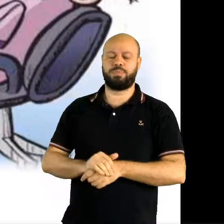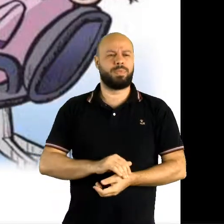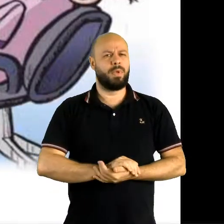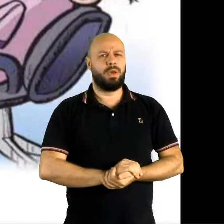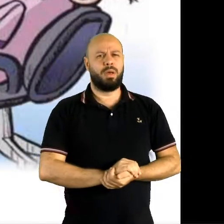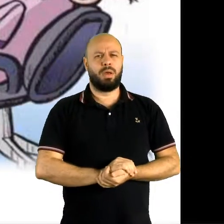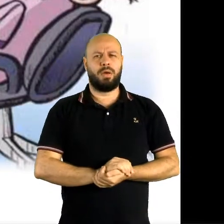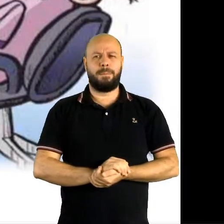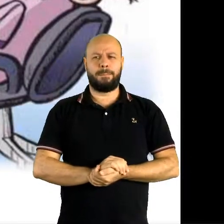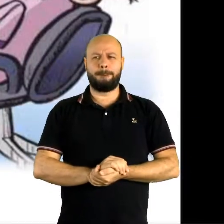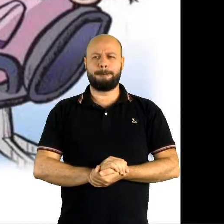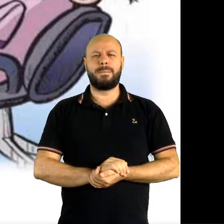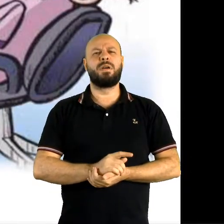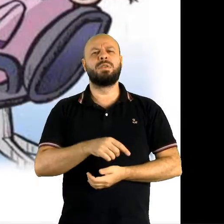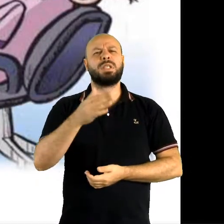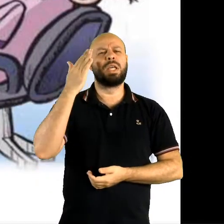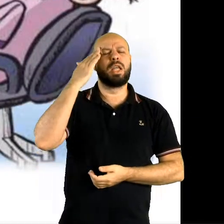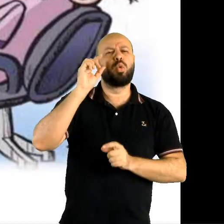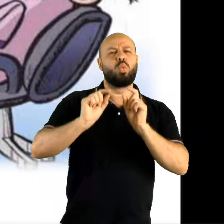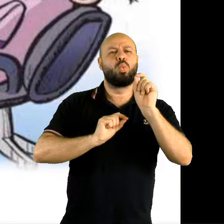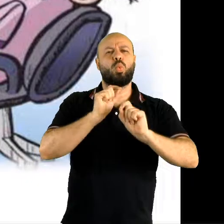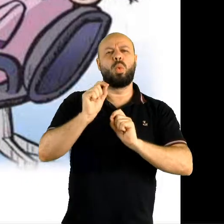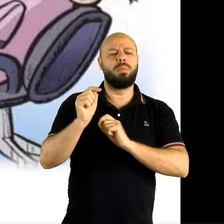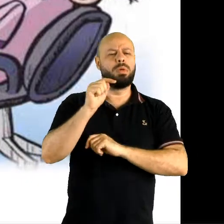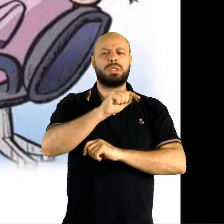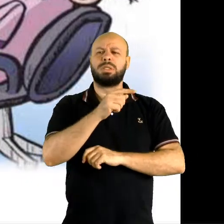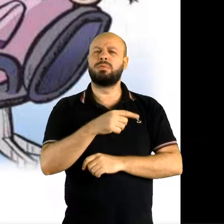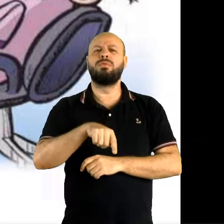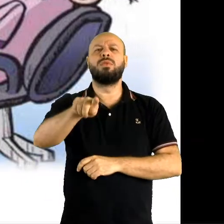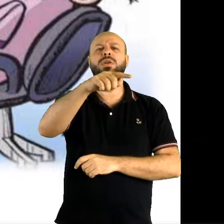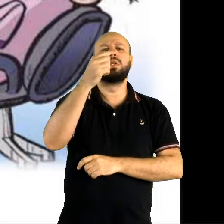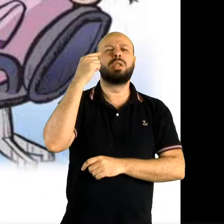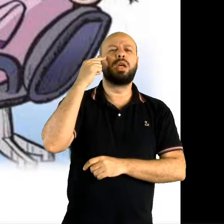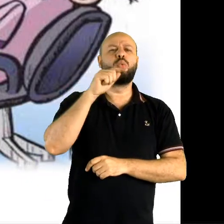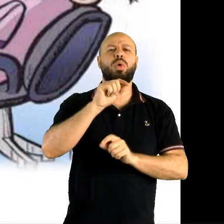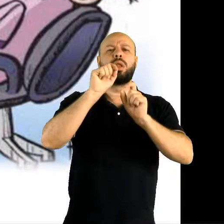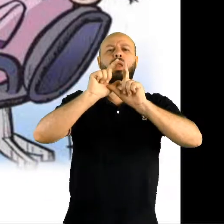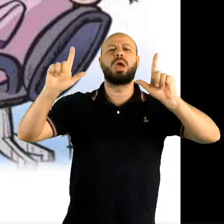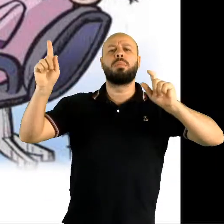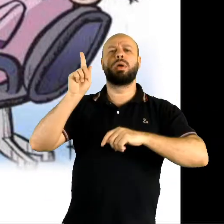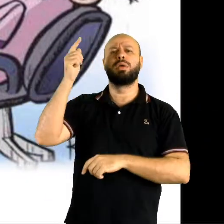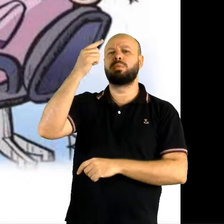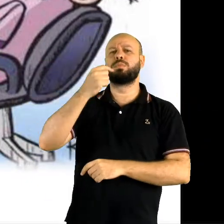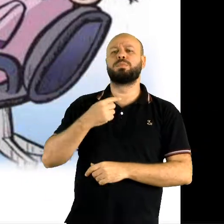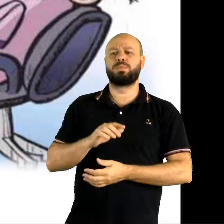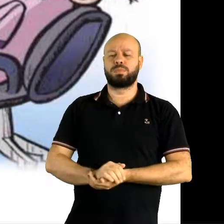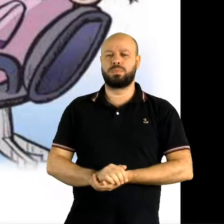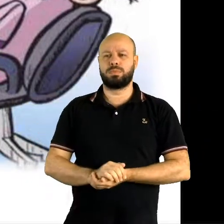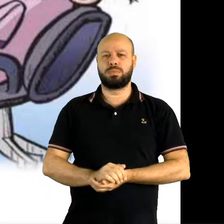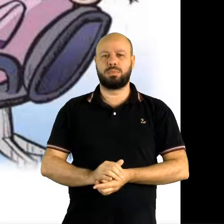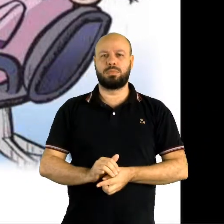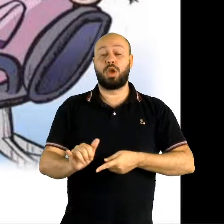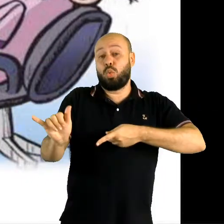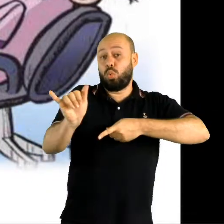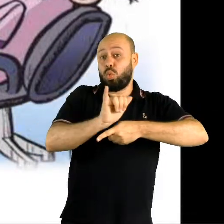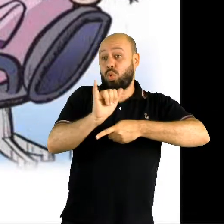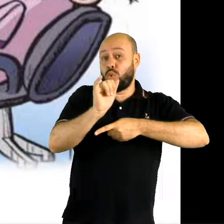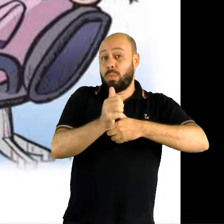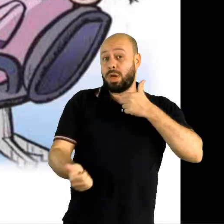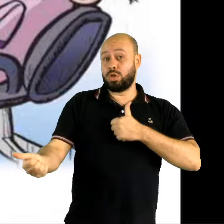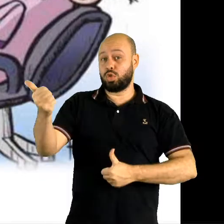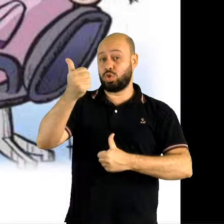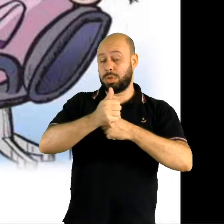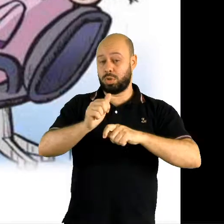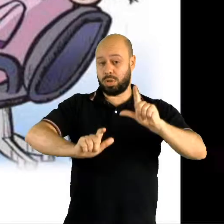vocês compreendem dessa charge aqui? O que vocês conseguem entender, alunos? O YouTube veio substituir a